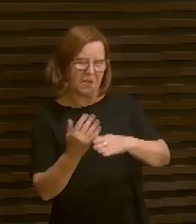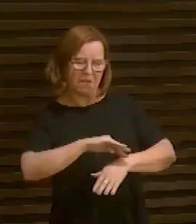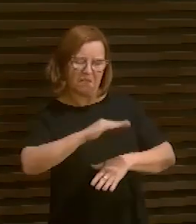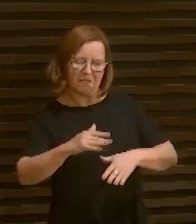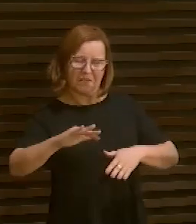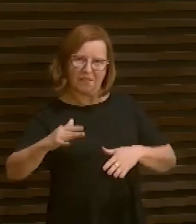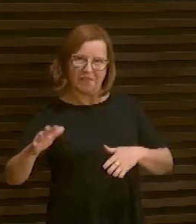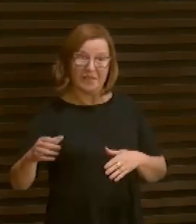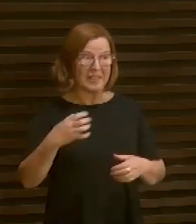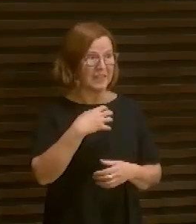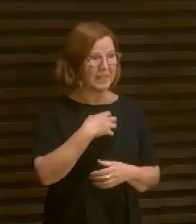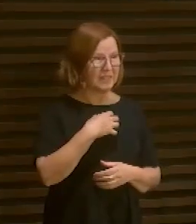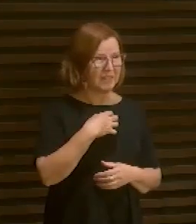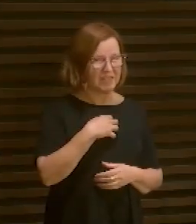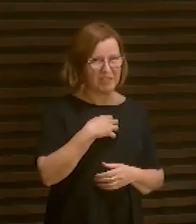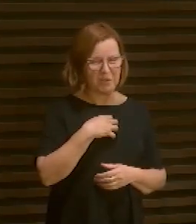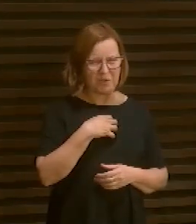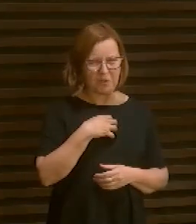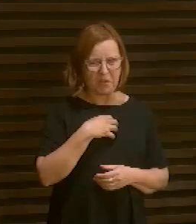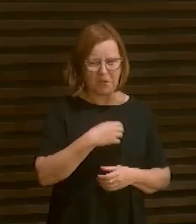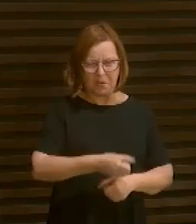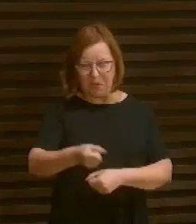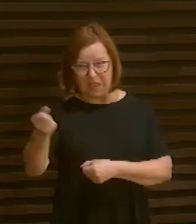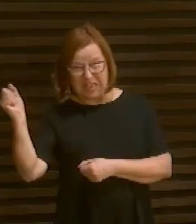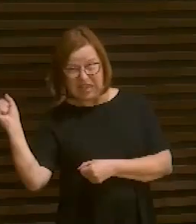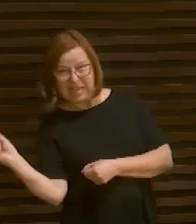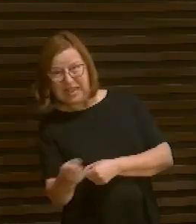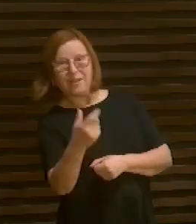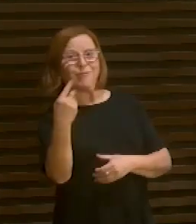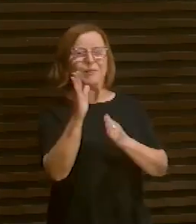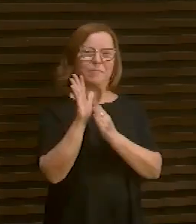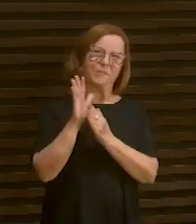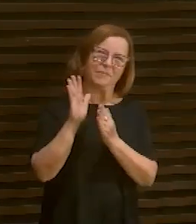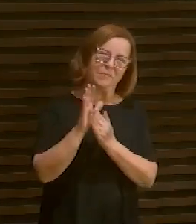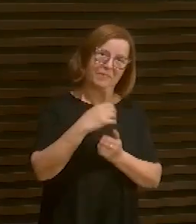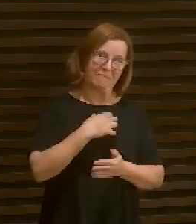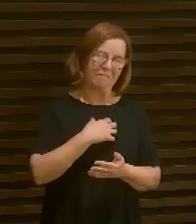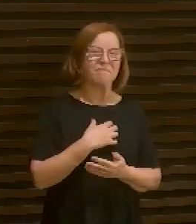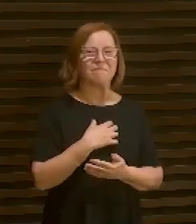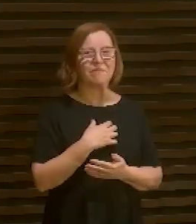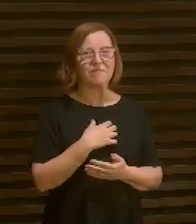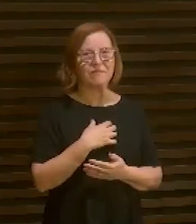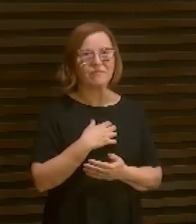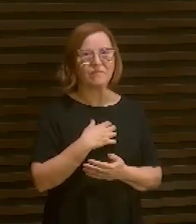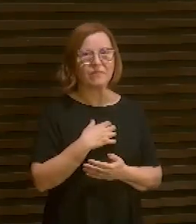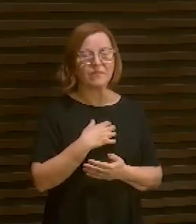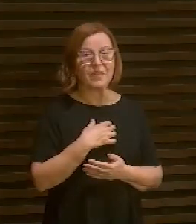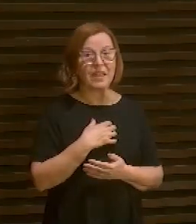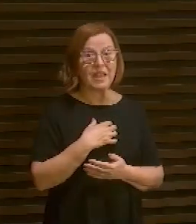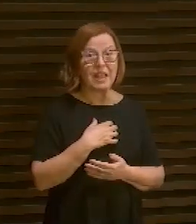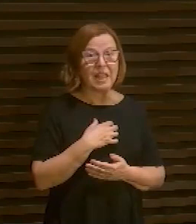Ele sentiu o taco em suas mãos. Foi o seu próprio